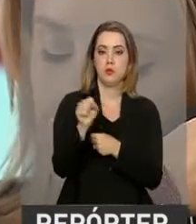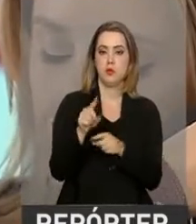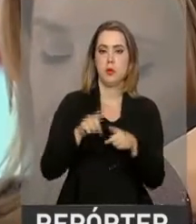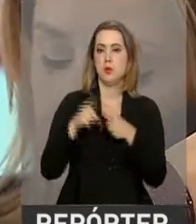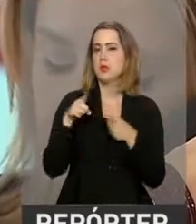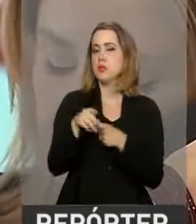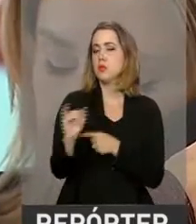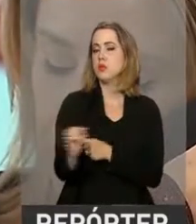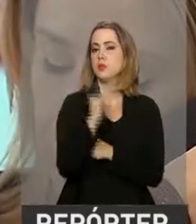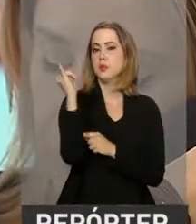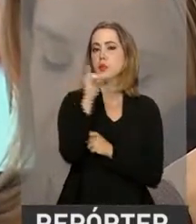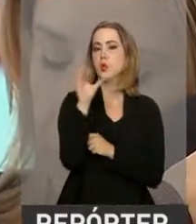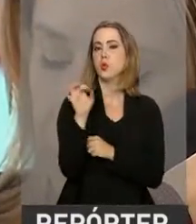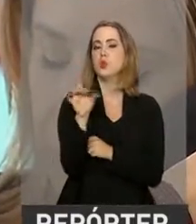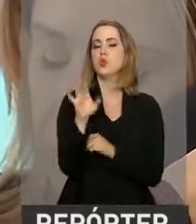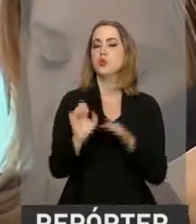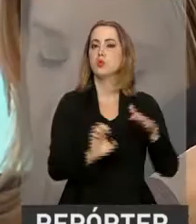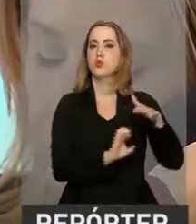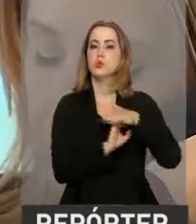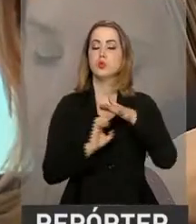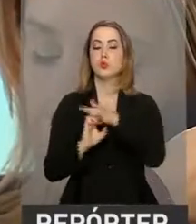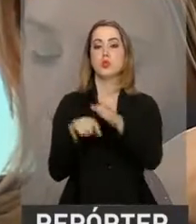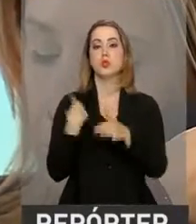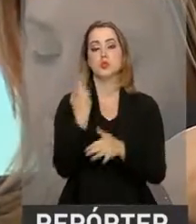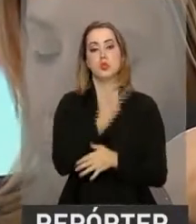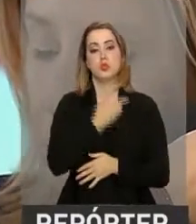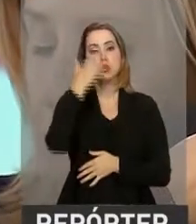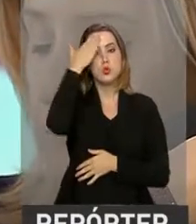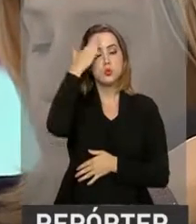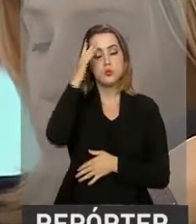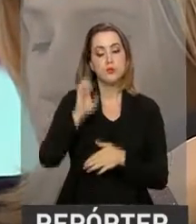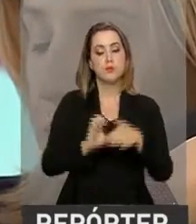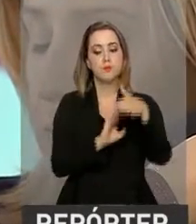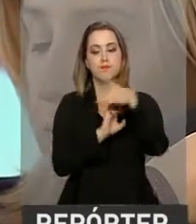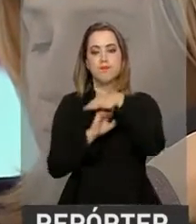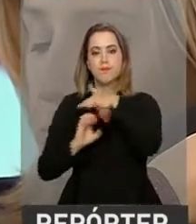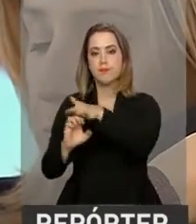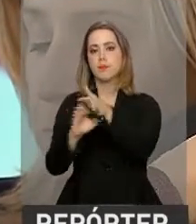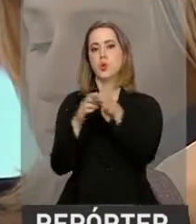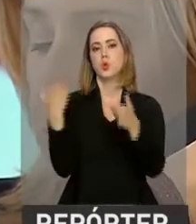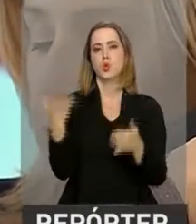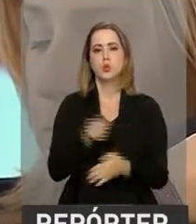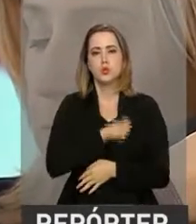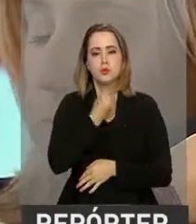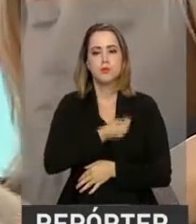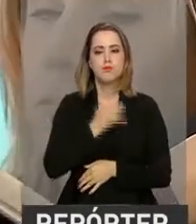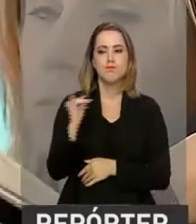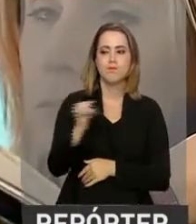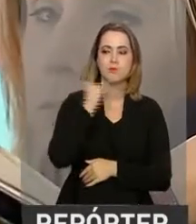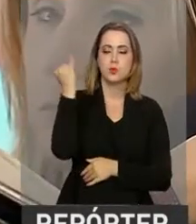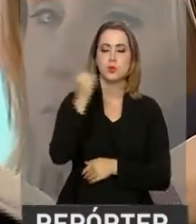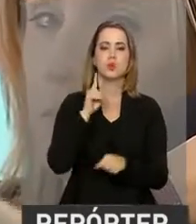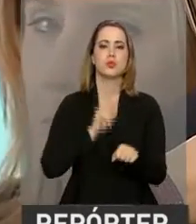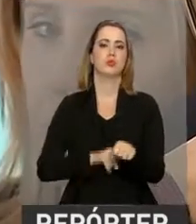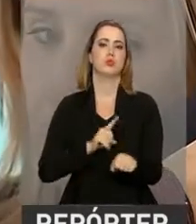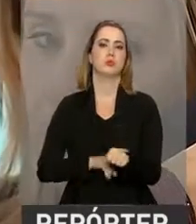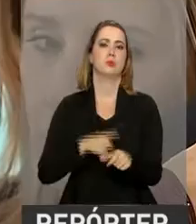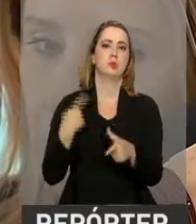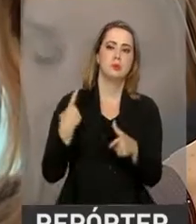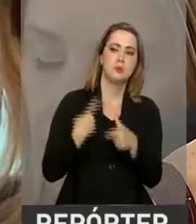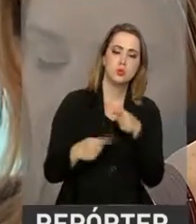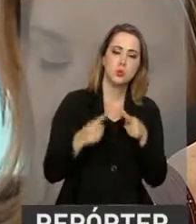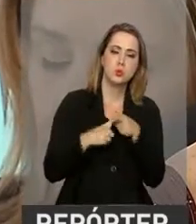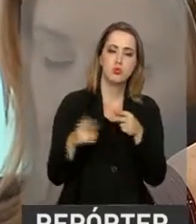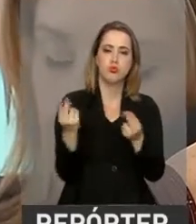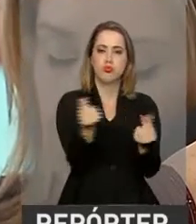não é importante só para a empresa. A gente sabe que a empresa hoje vive um momento importante de restrições